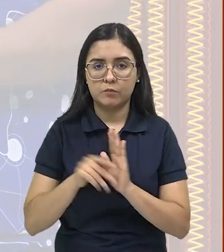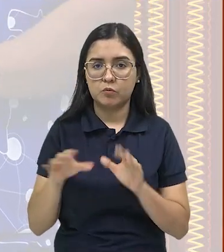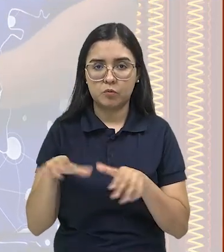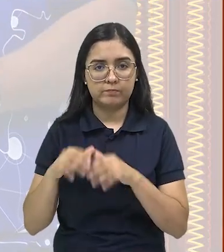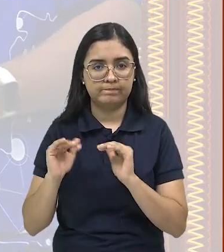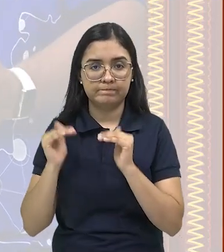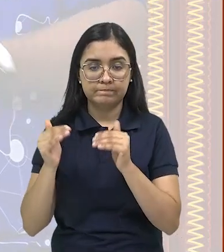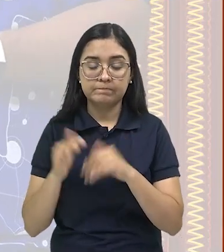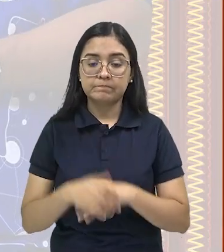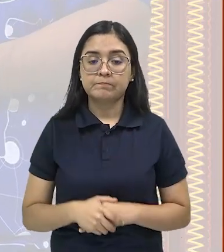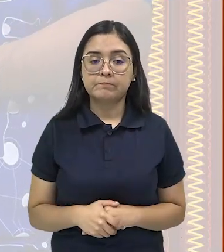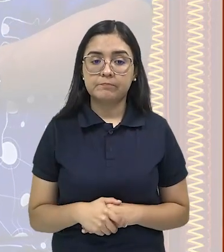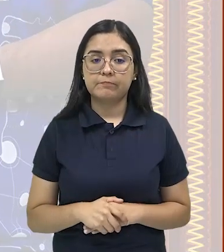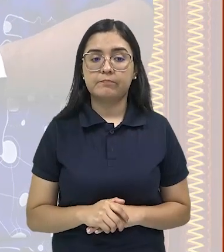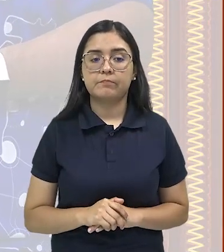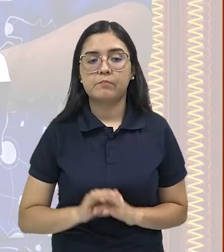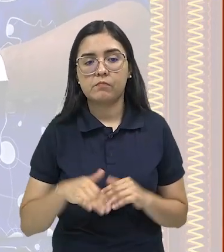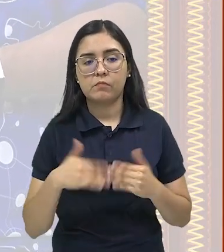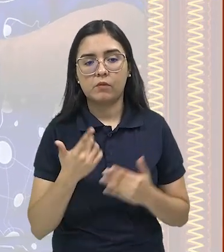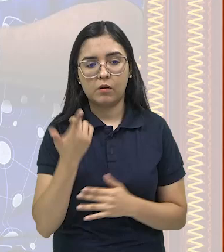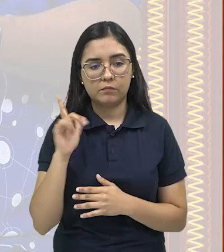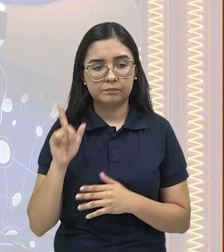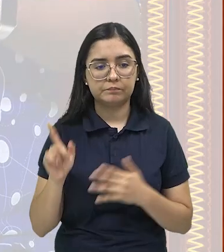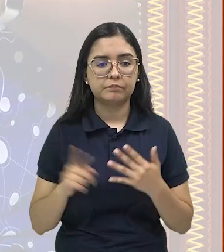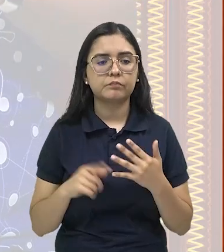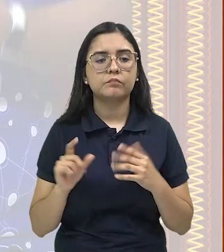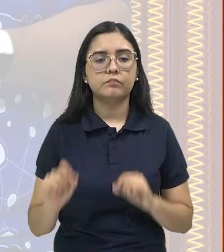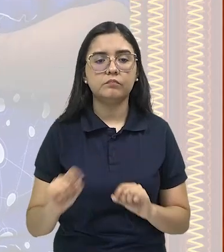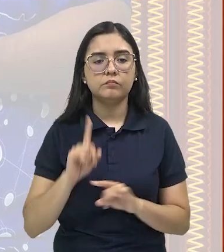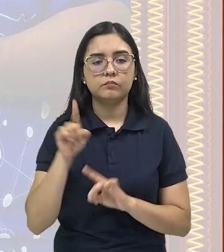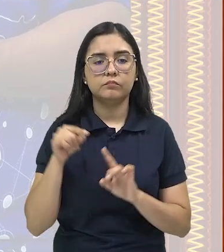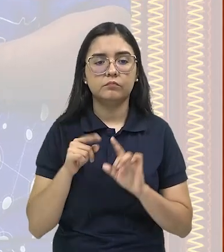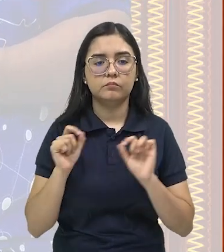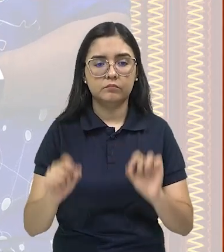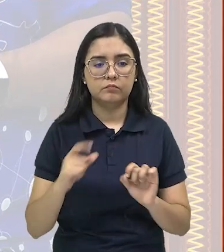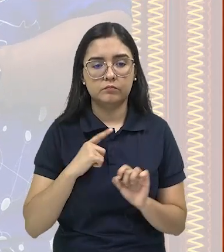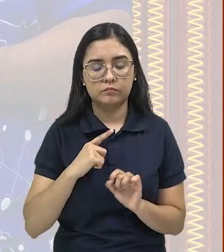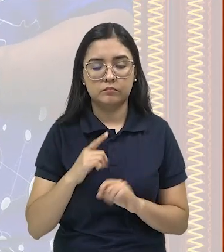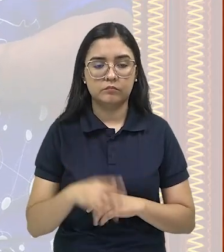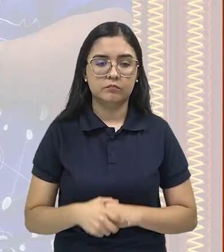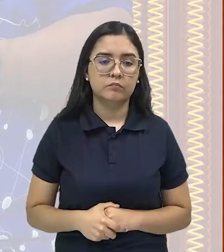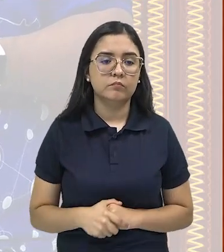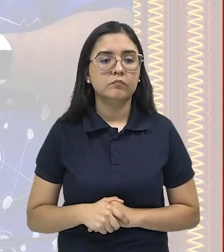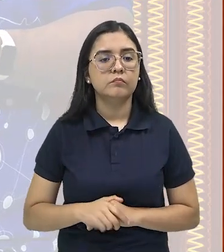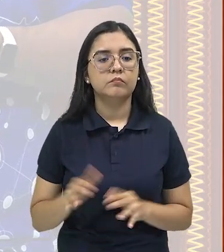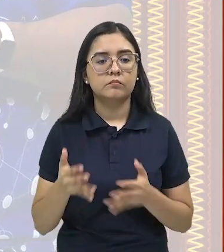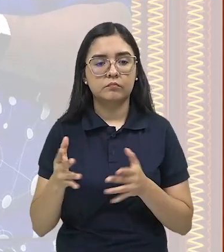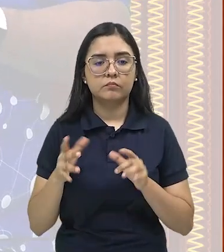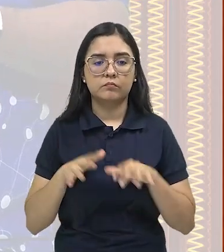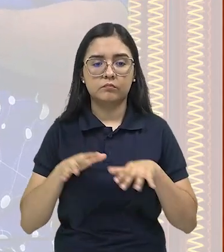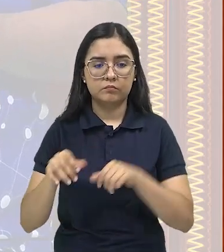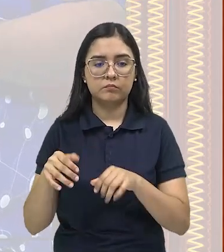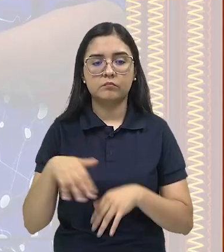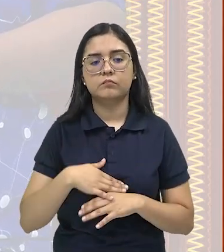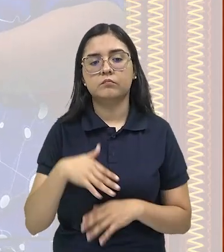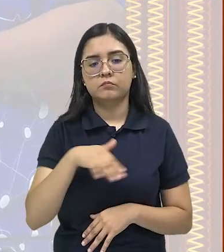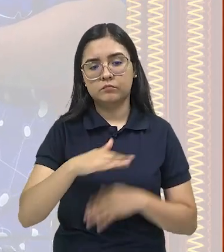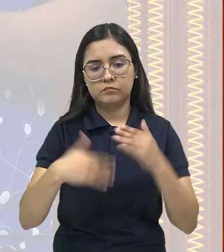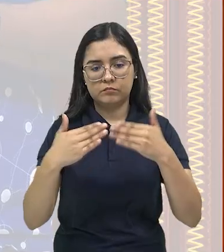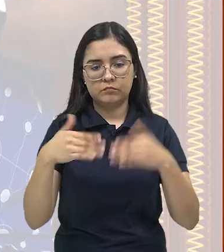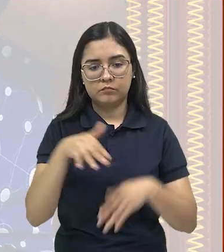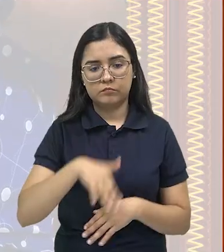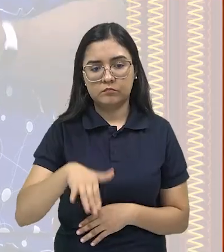Certinho? O que mais, então, nós vamos ter sobre a Lei de Terras? Objetivava estimular a ocupação e desenvolvimento do território